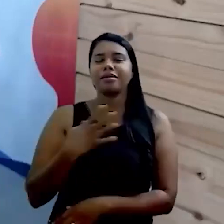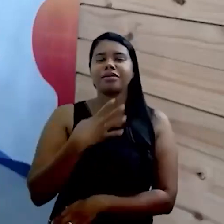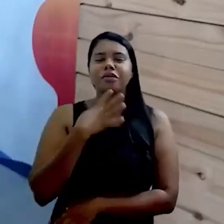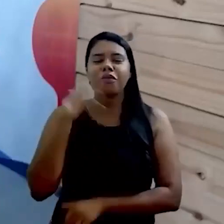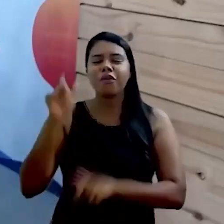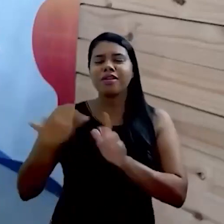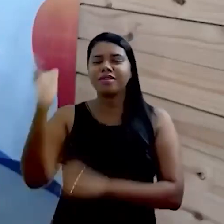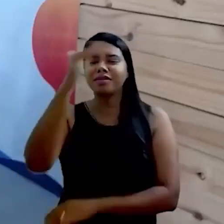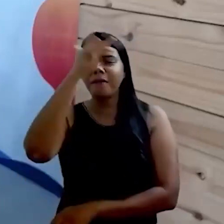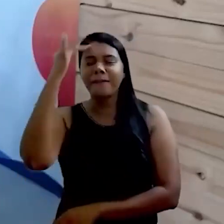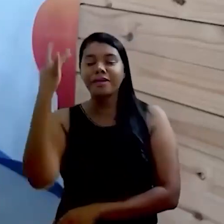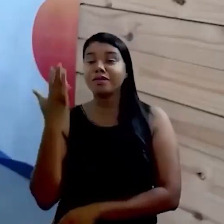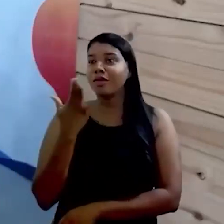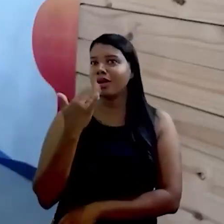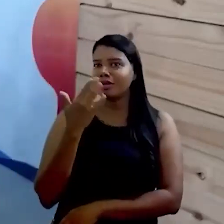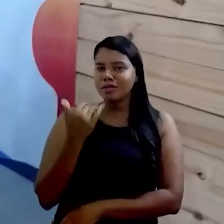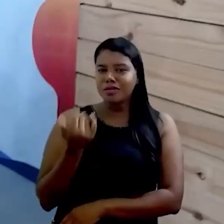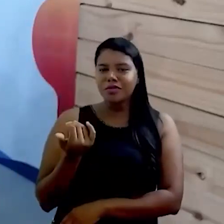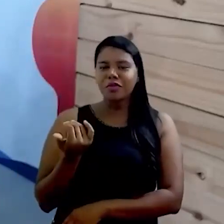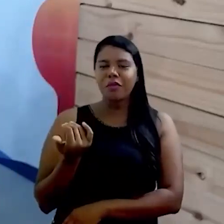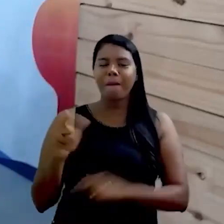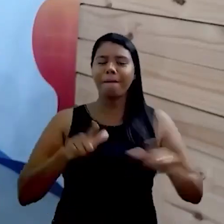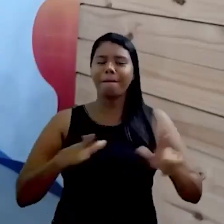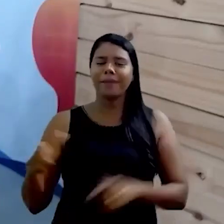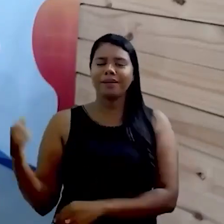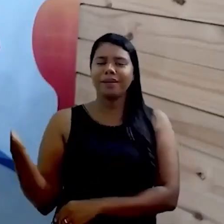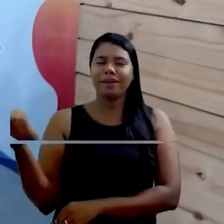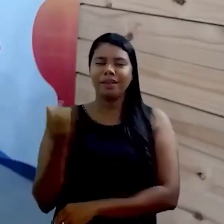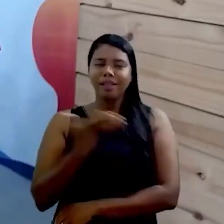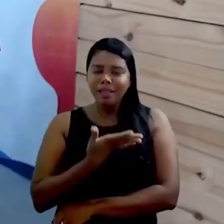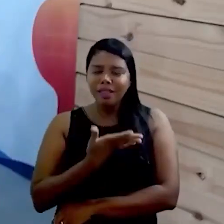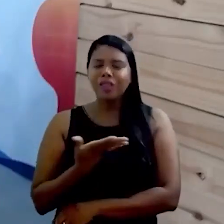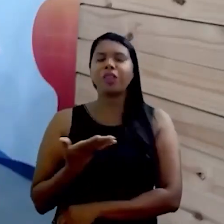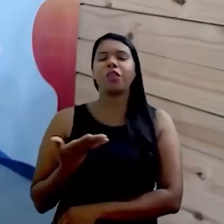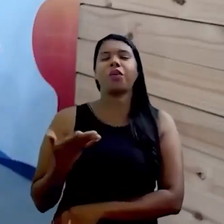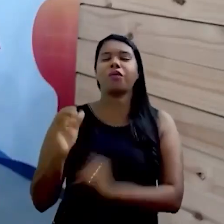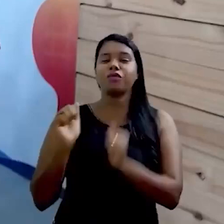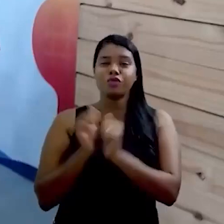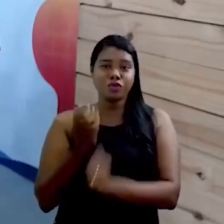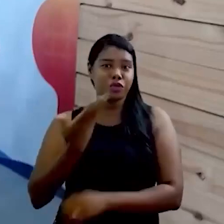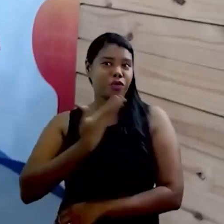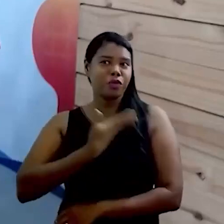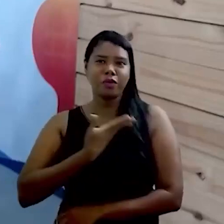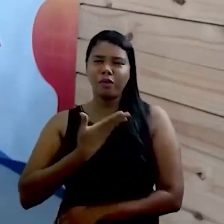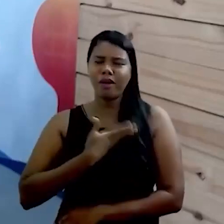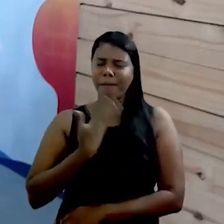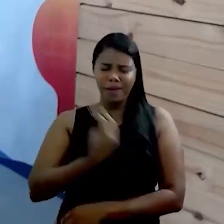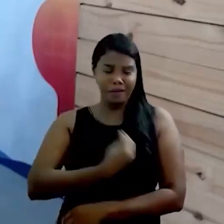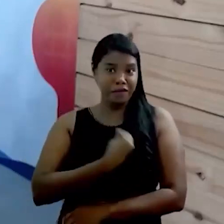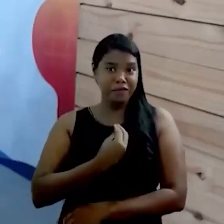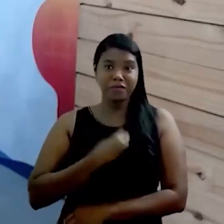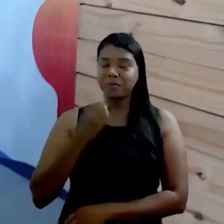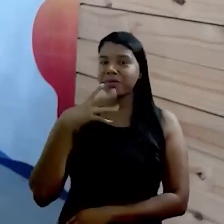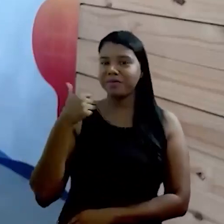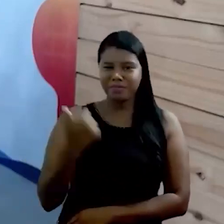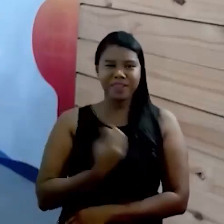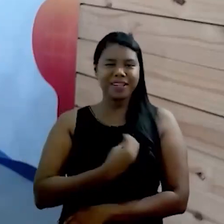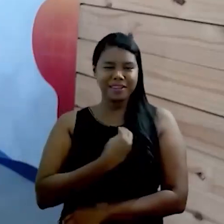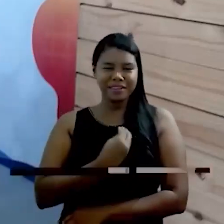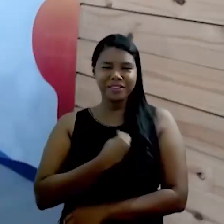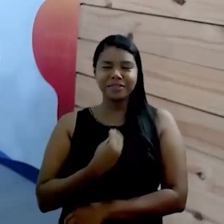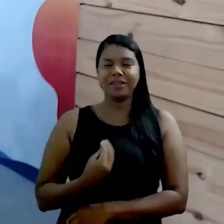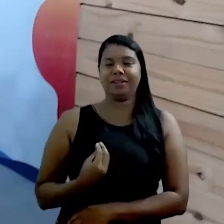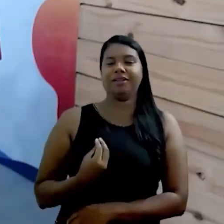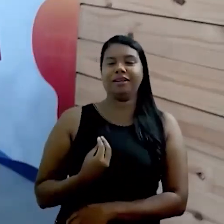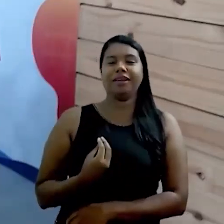novos, pessoas, comidas, né? Gosto de estar com meus amigos, gosto de viver muito bem a vida. Então,